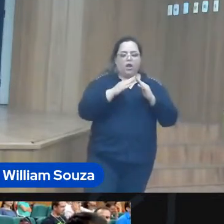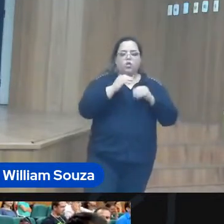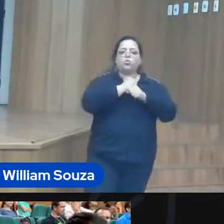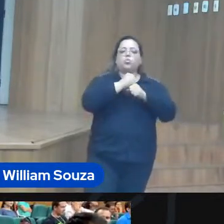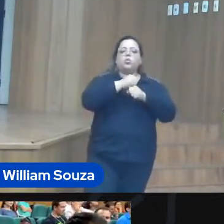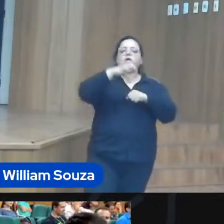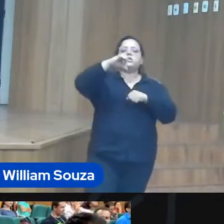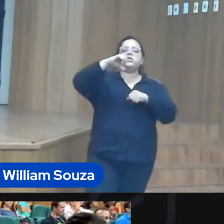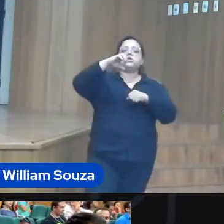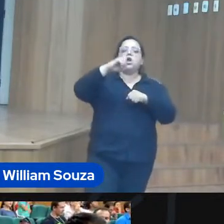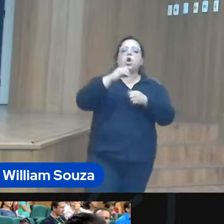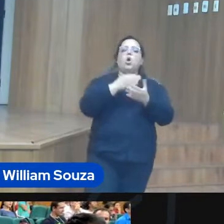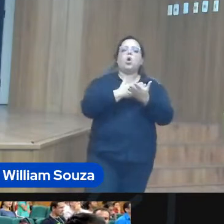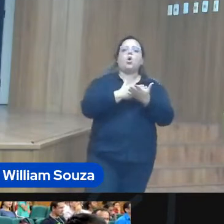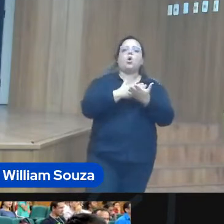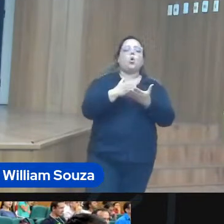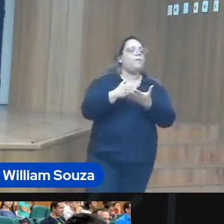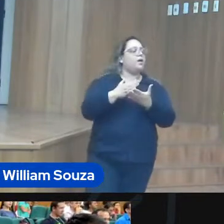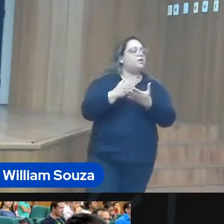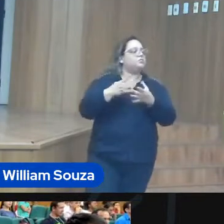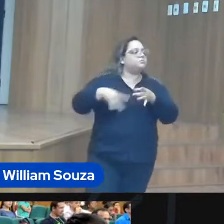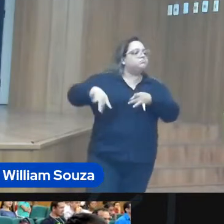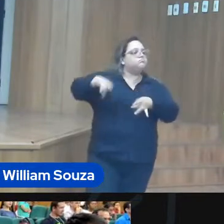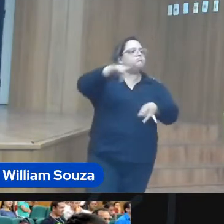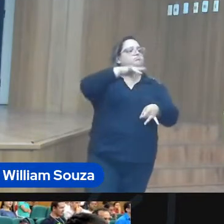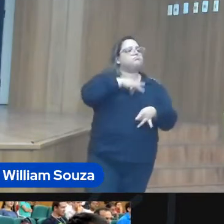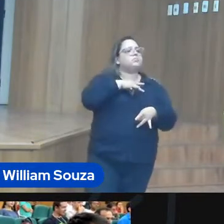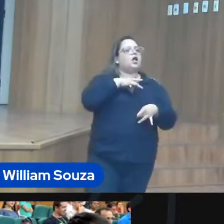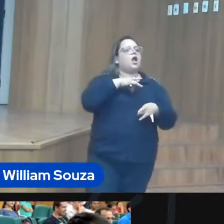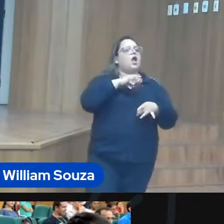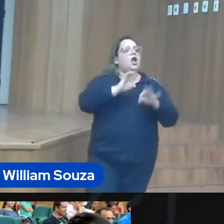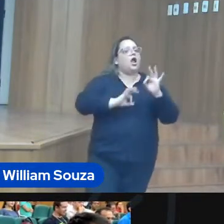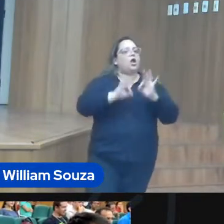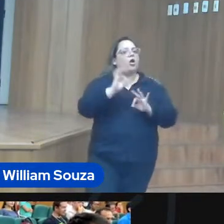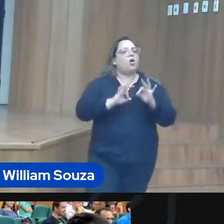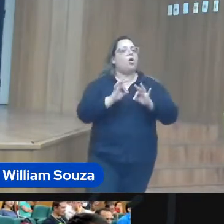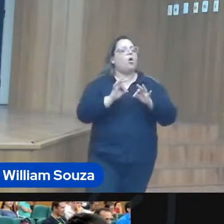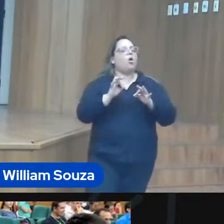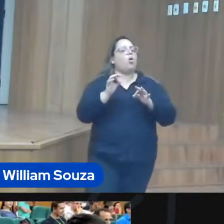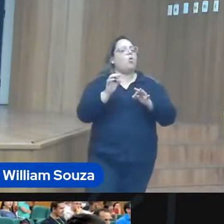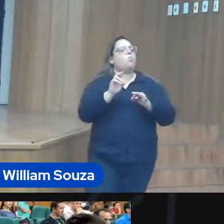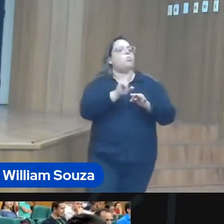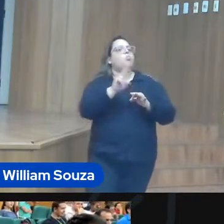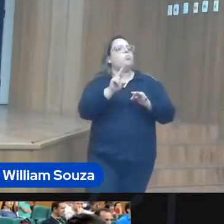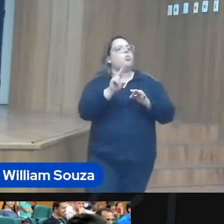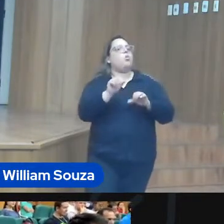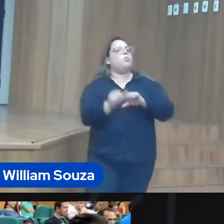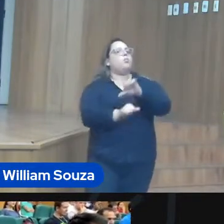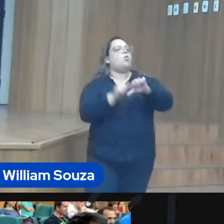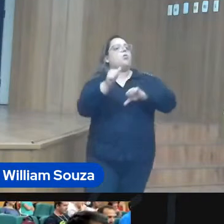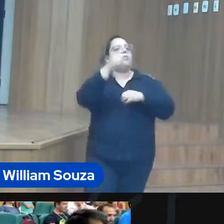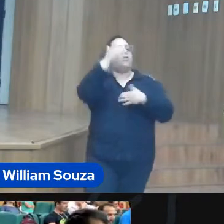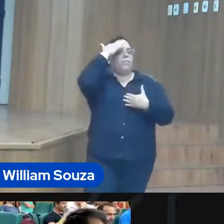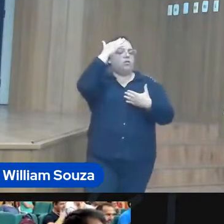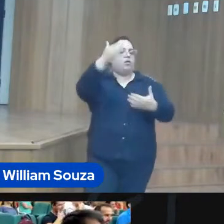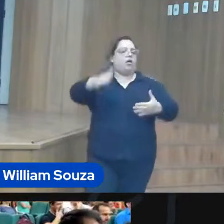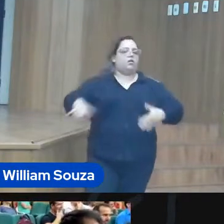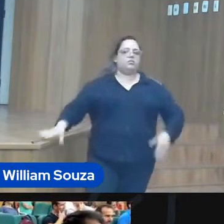90, começa a tomar corpo e a criar um nome e a isso aí. Muito obrigada.